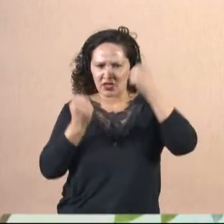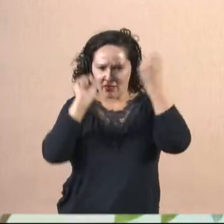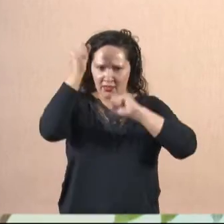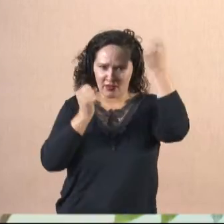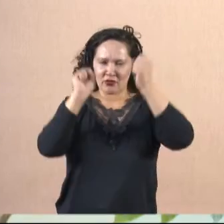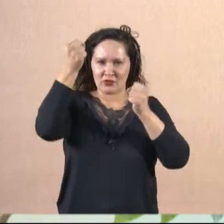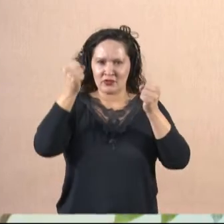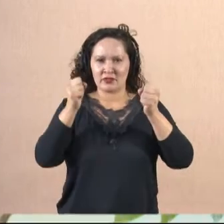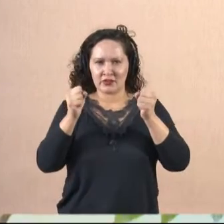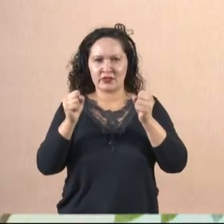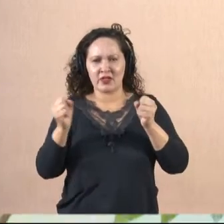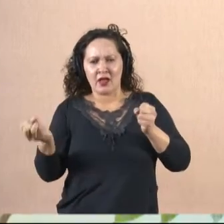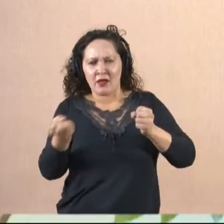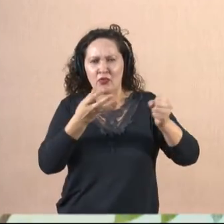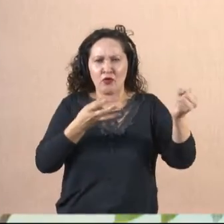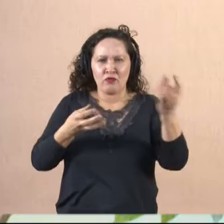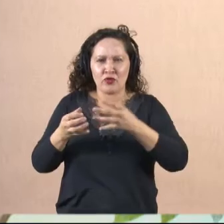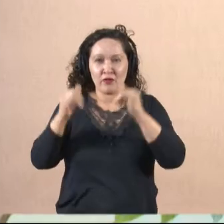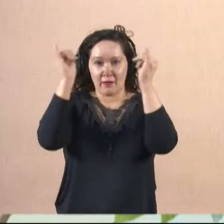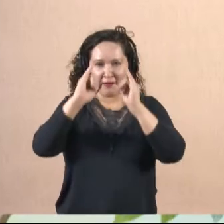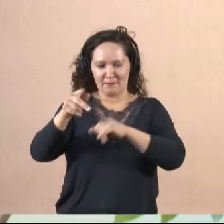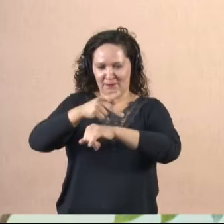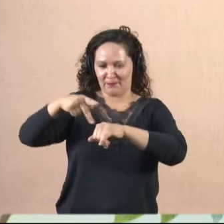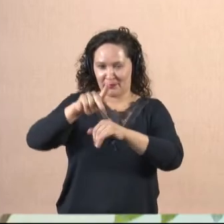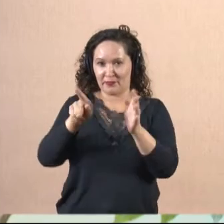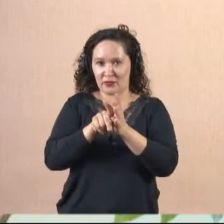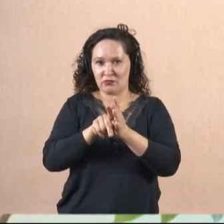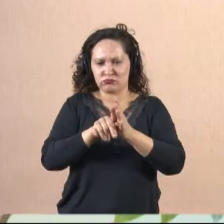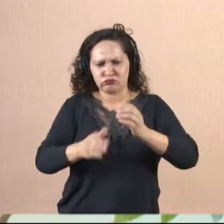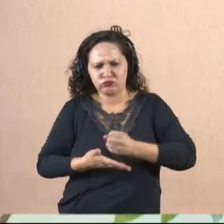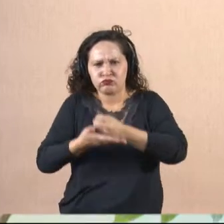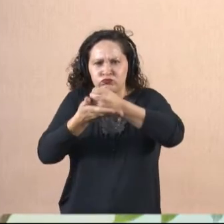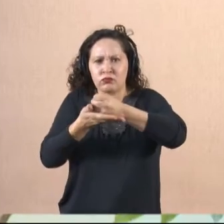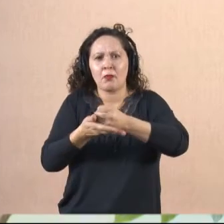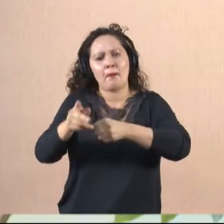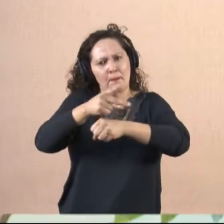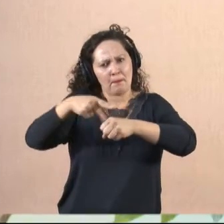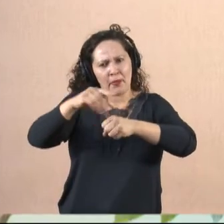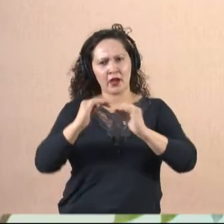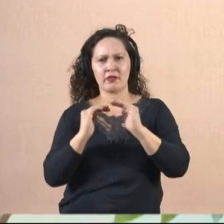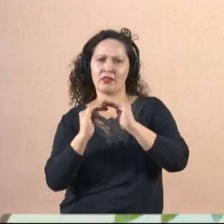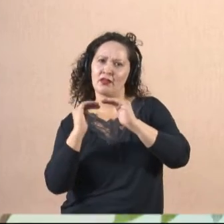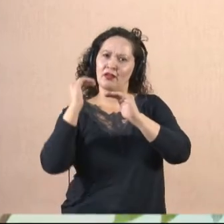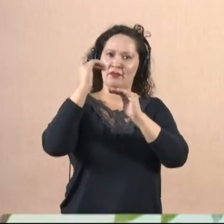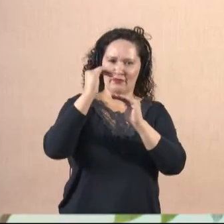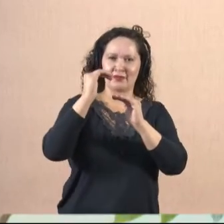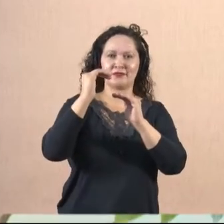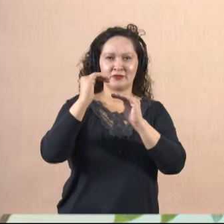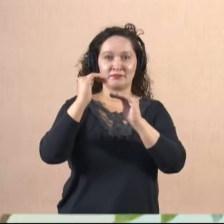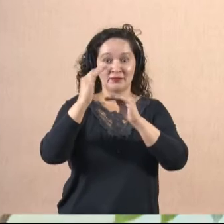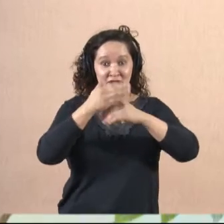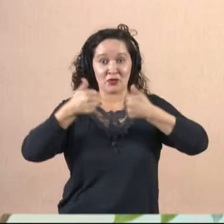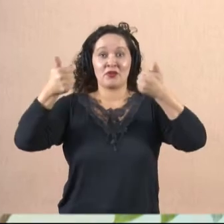indústrias renovar a imagem do país e recolocar o nosso país num patamar mais elevado